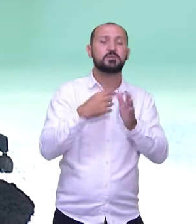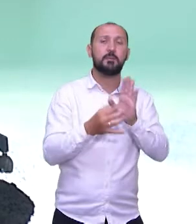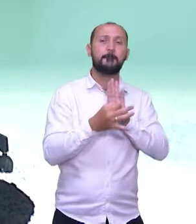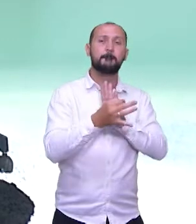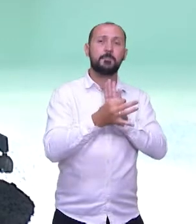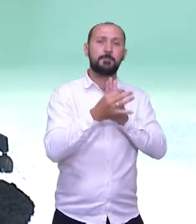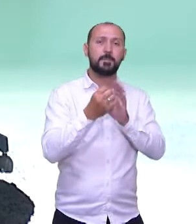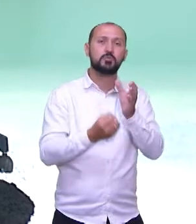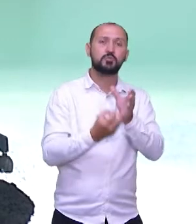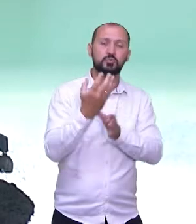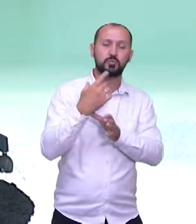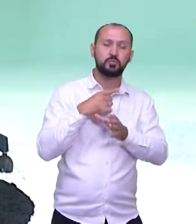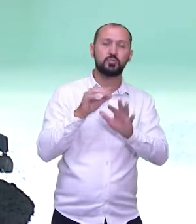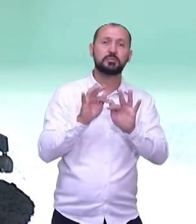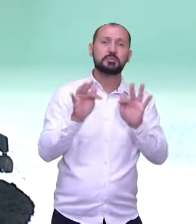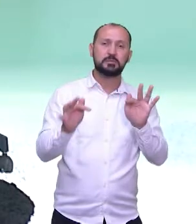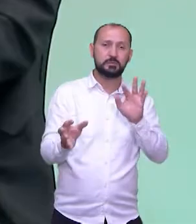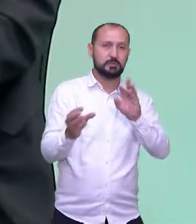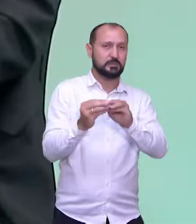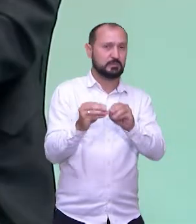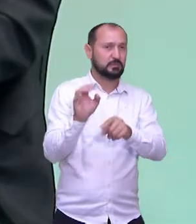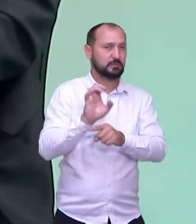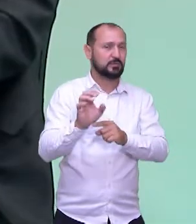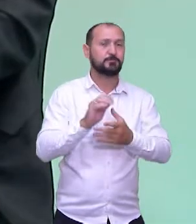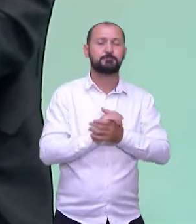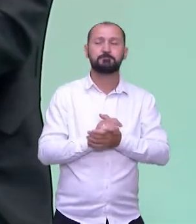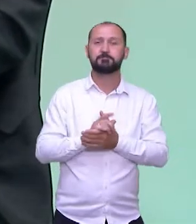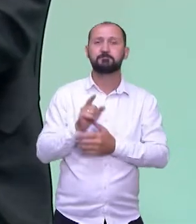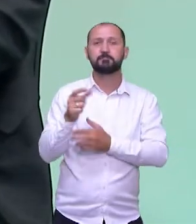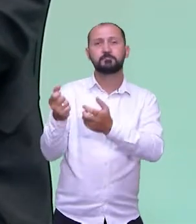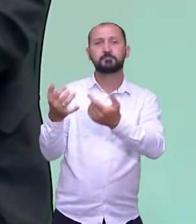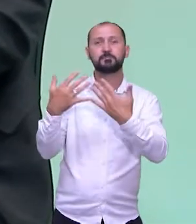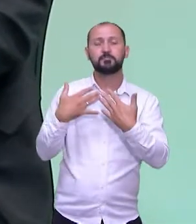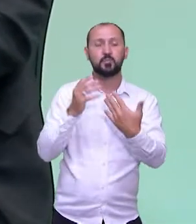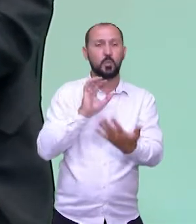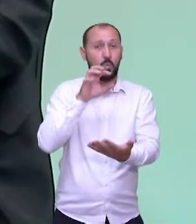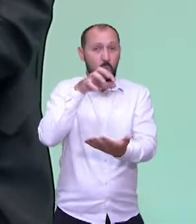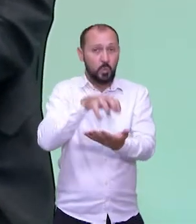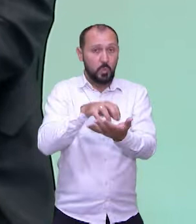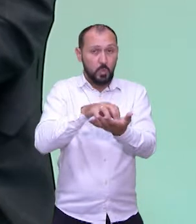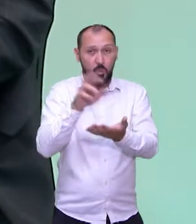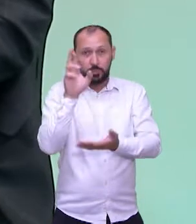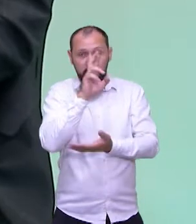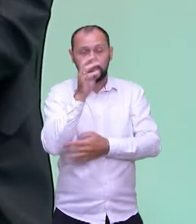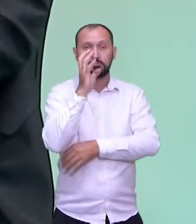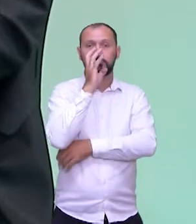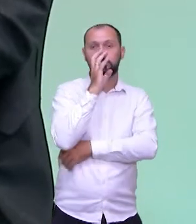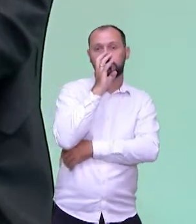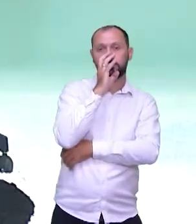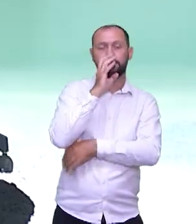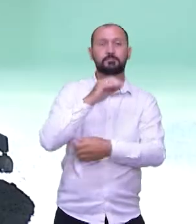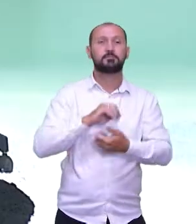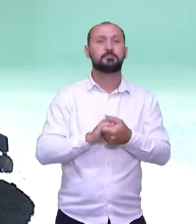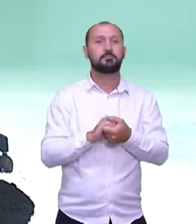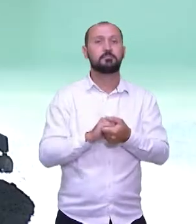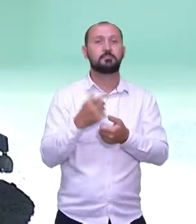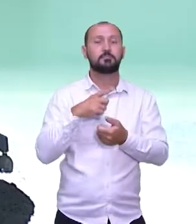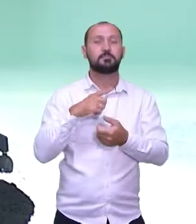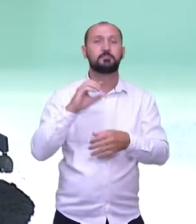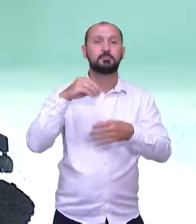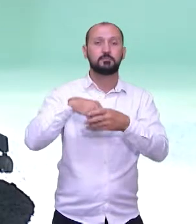nessa proposta da criação do Simples Estadual? Como você colocou, o observatório observa.